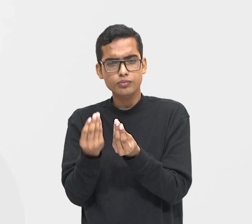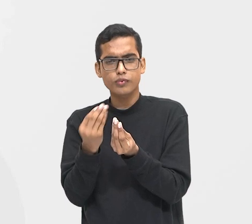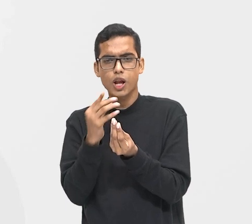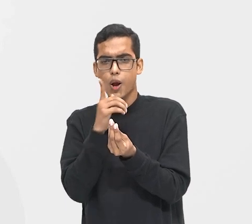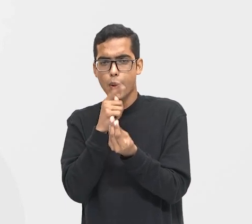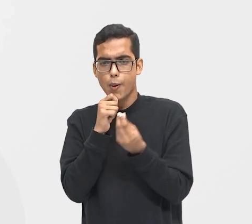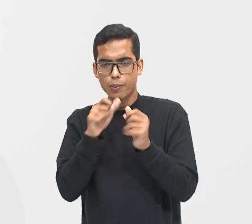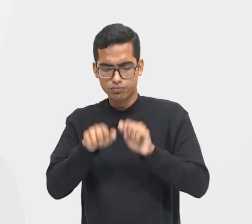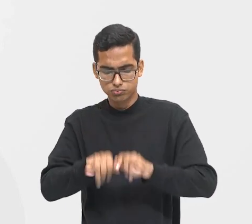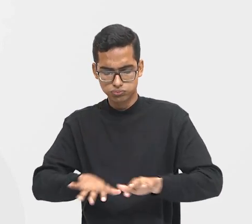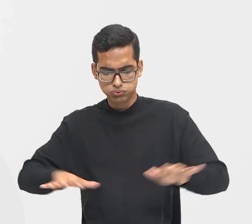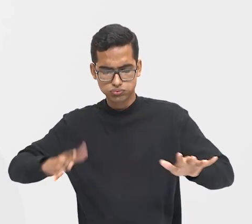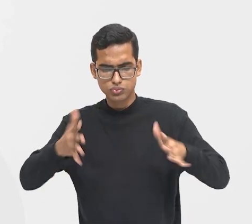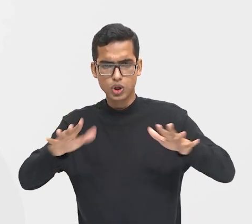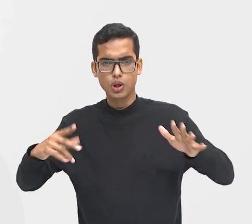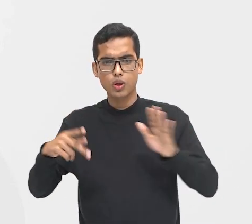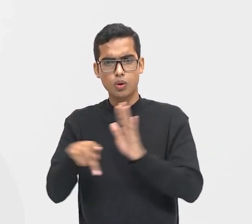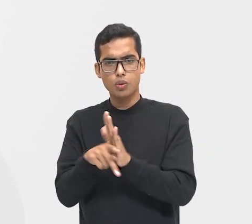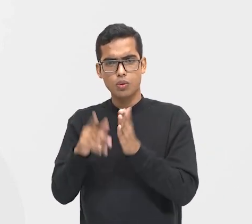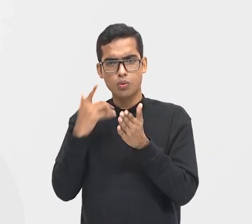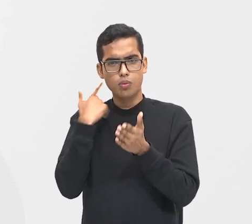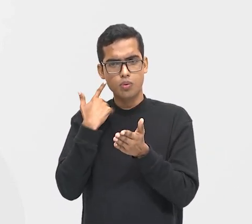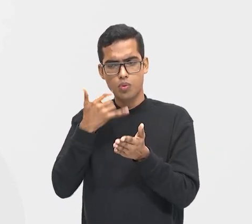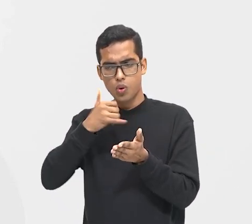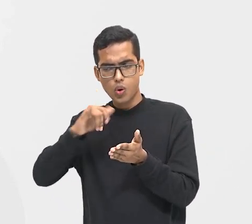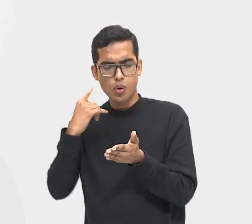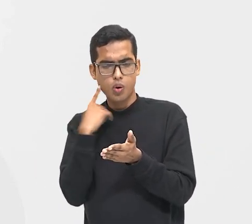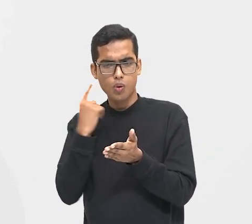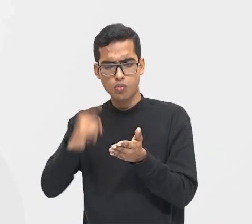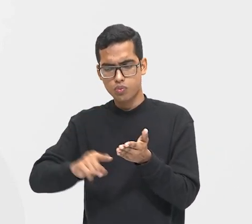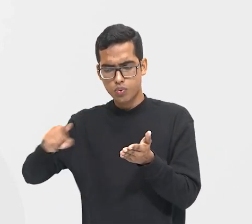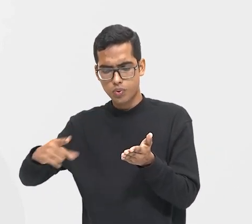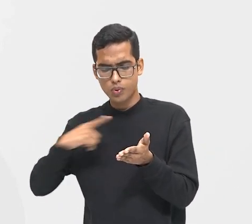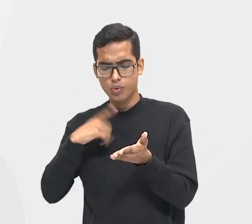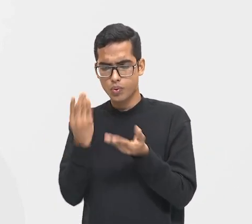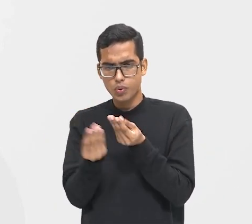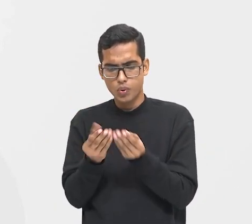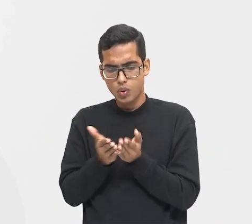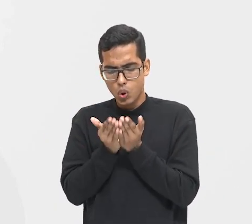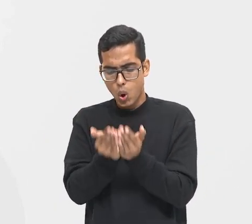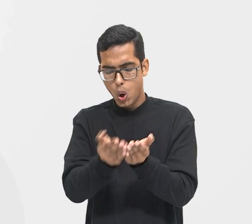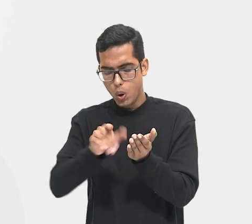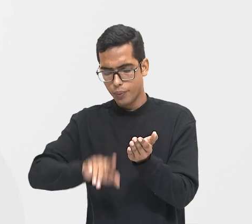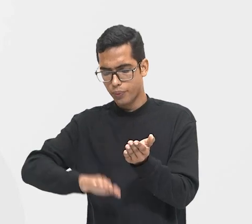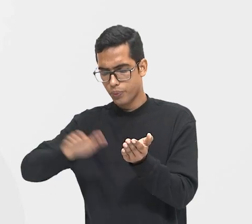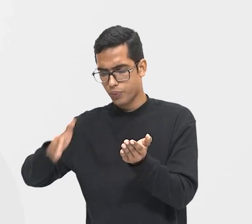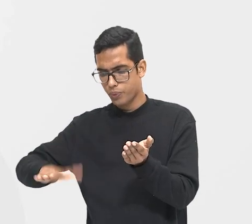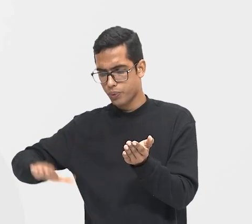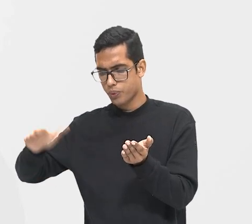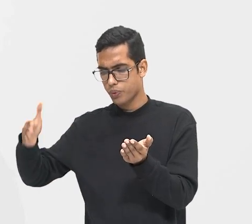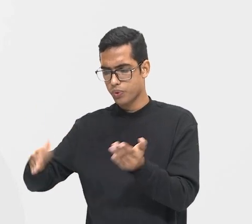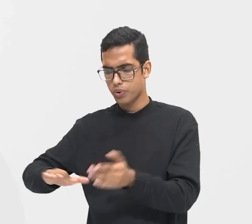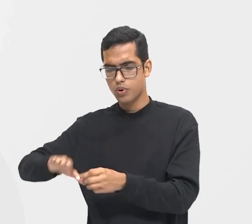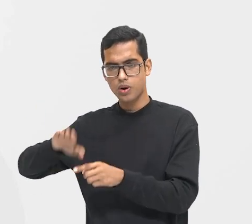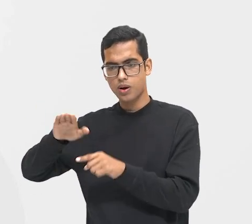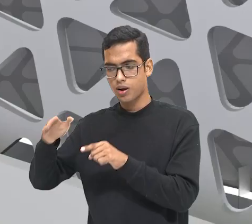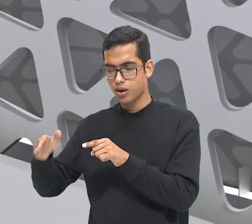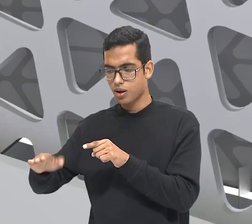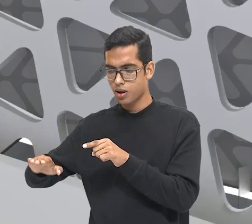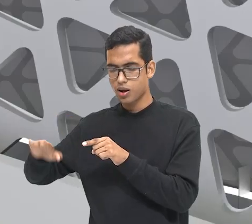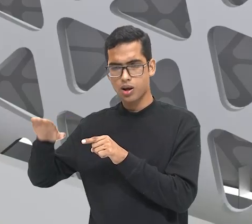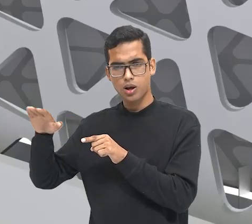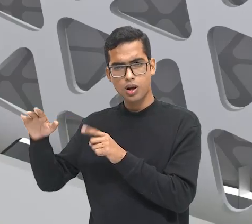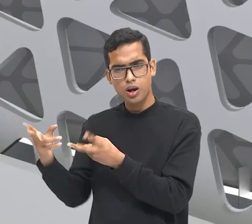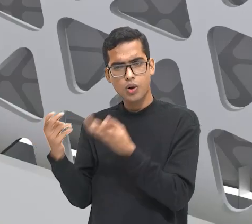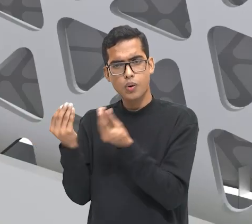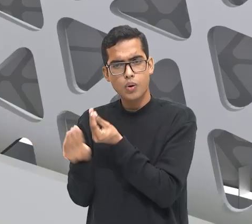né? A onda se propagando ali na água, se propagando no rio. E essa velocidade das ondas, ela vai depender justamente desse meio